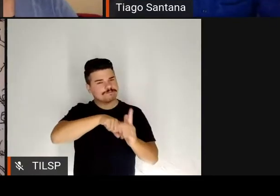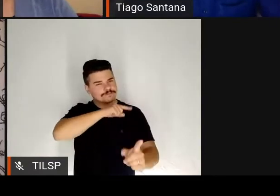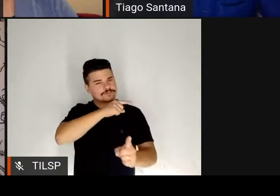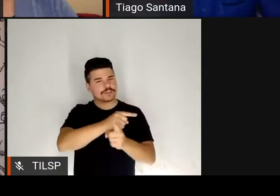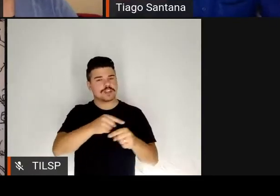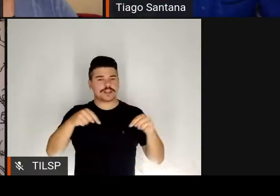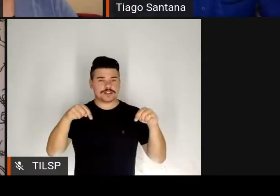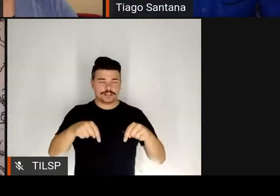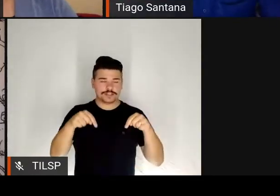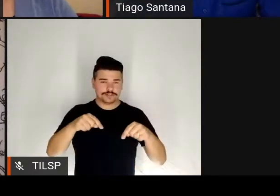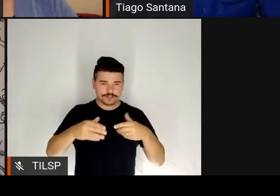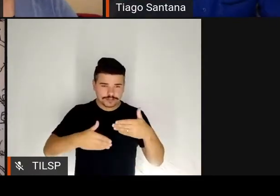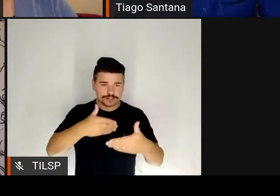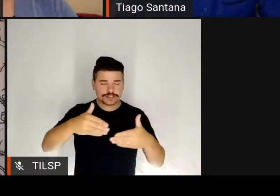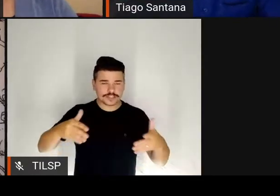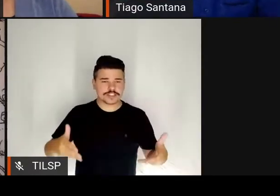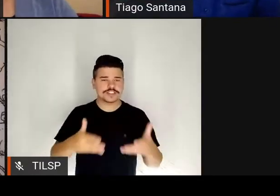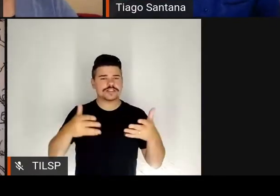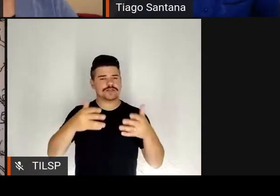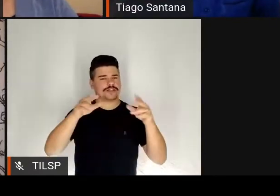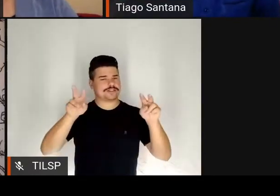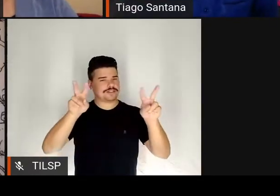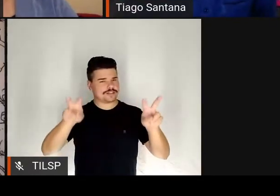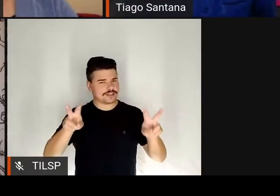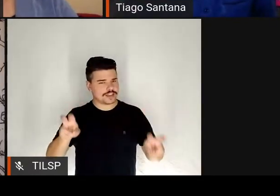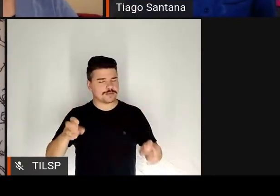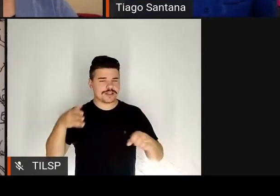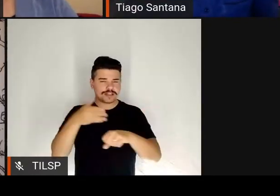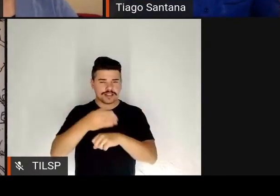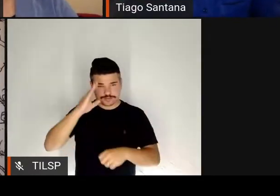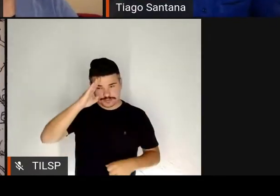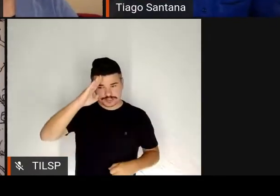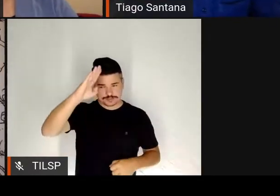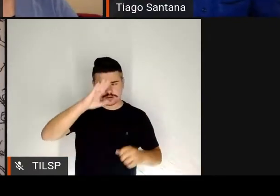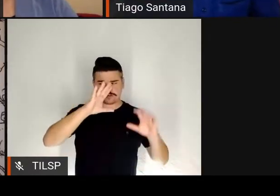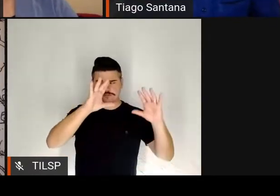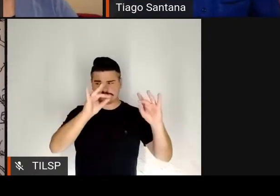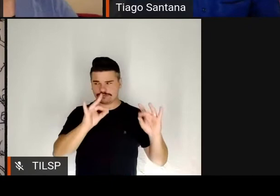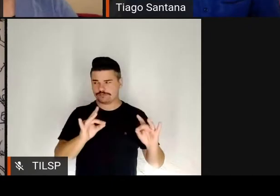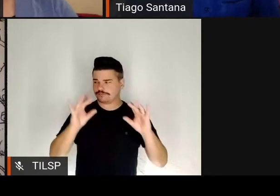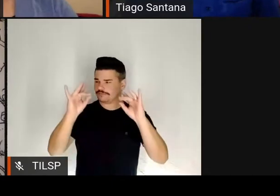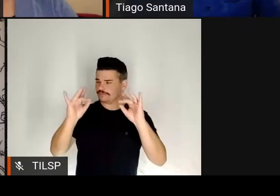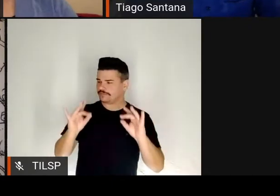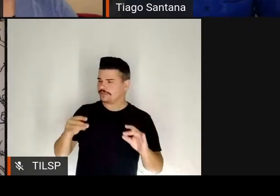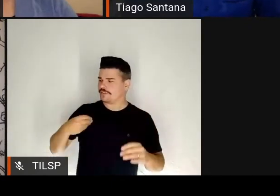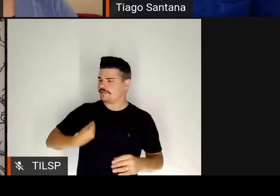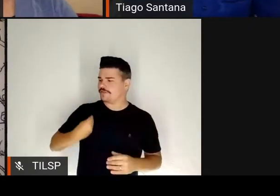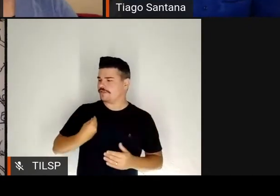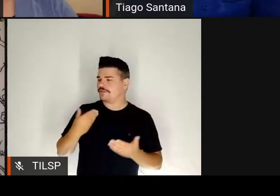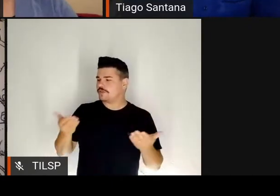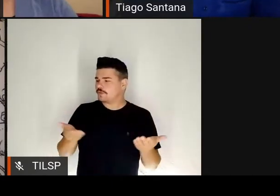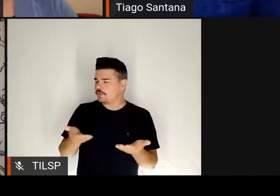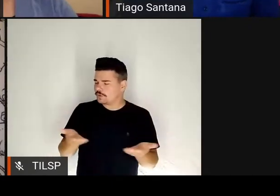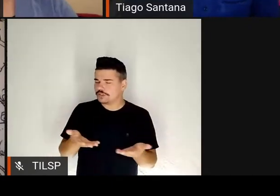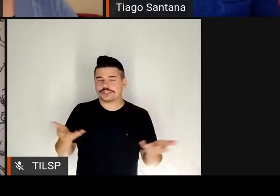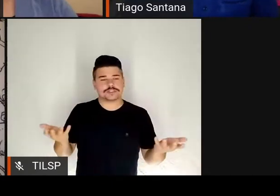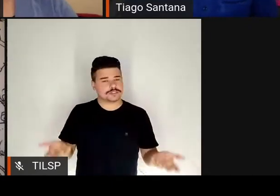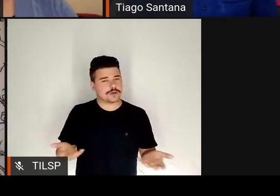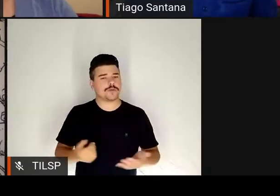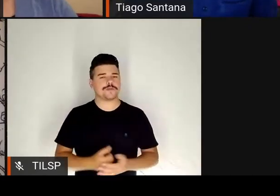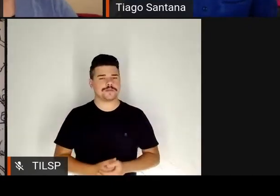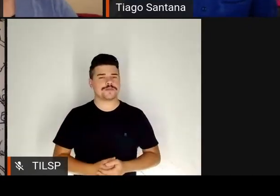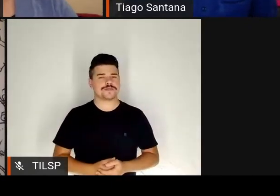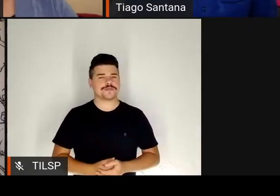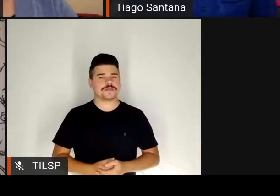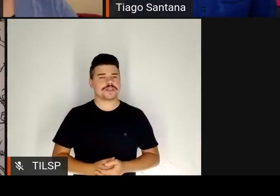que mergulha nos temas, que debate questões essenciais no momento, no mundo que a gente vive hoje. Então, o Demitri Tulli,